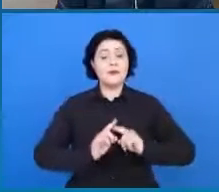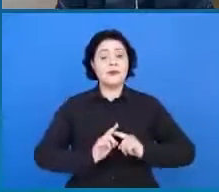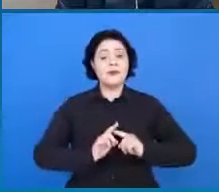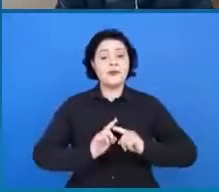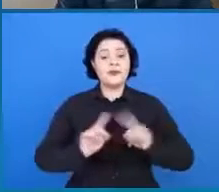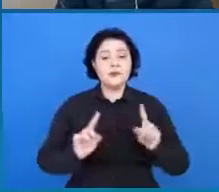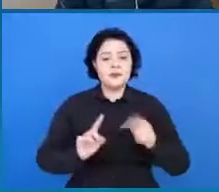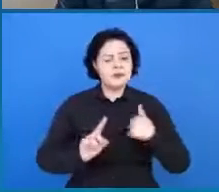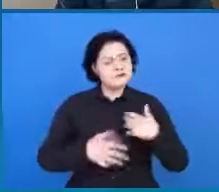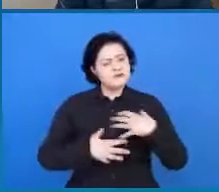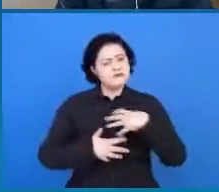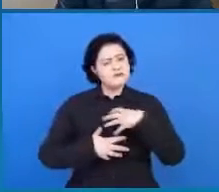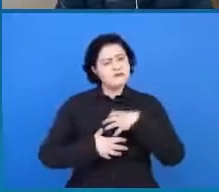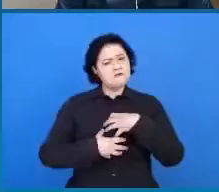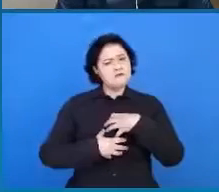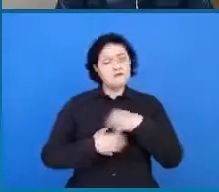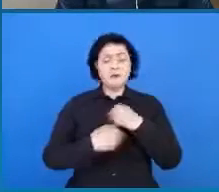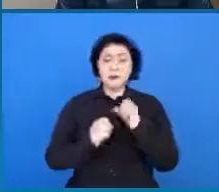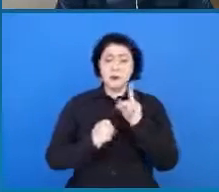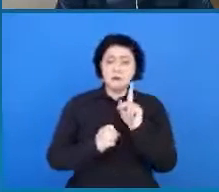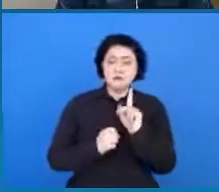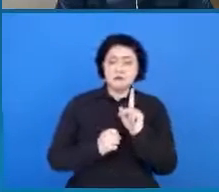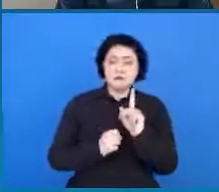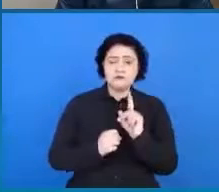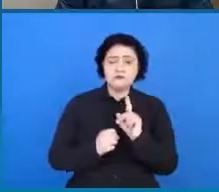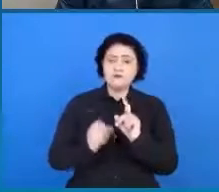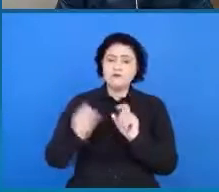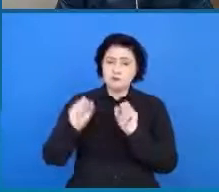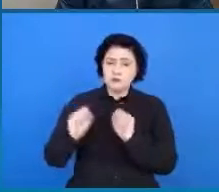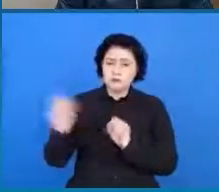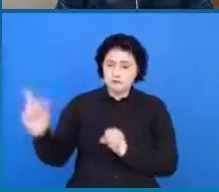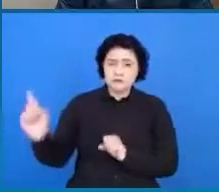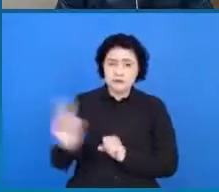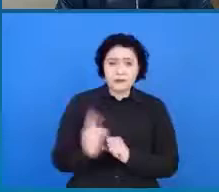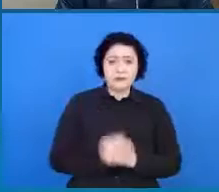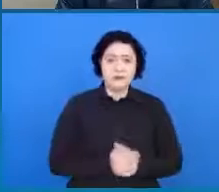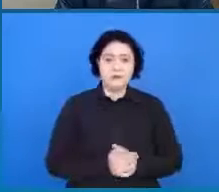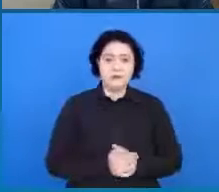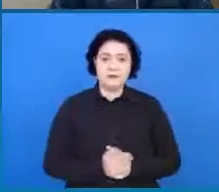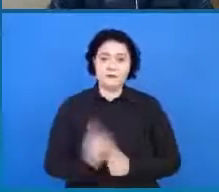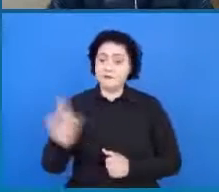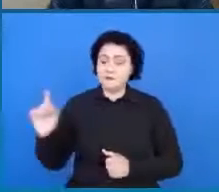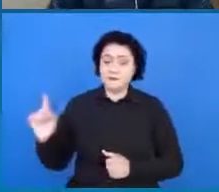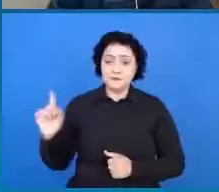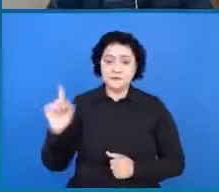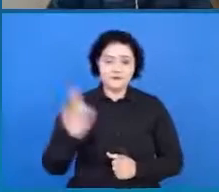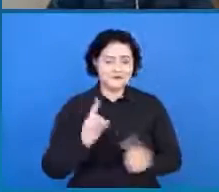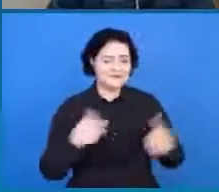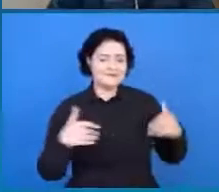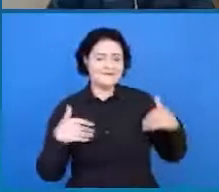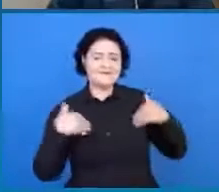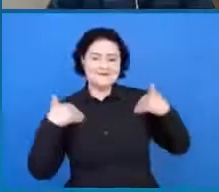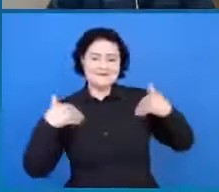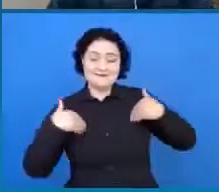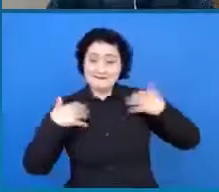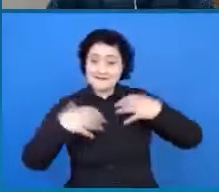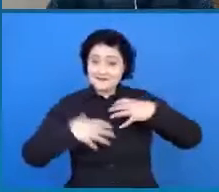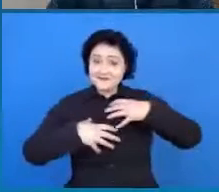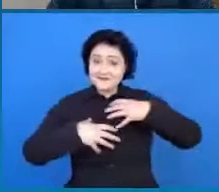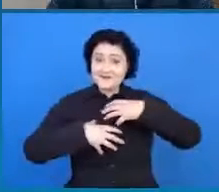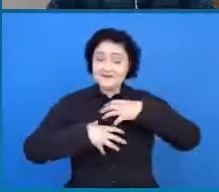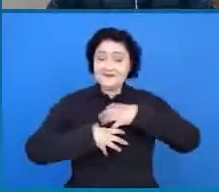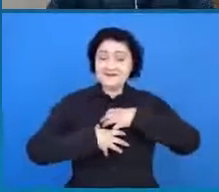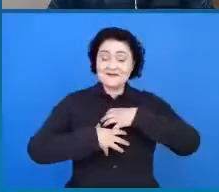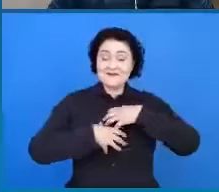algo me tocou e eu disse não é uma senhora pode mandar ela entrou muito alegre assim